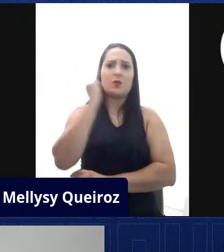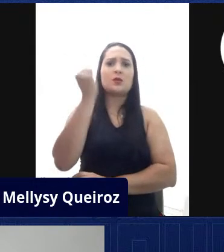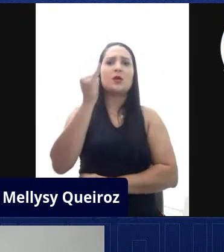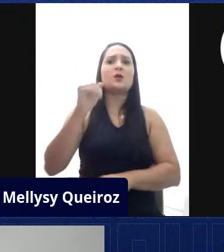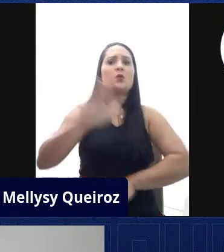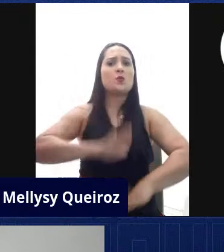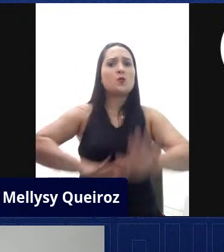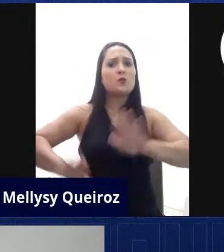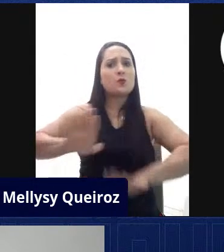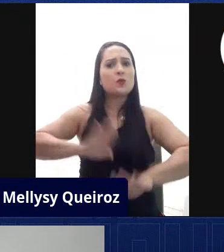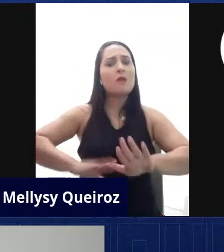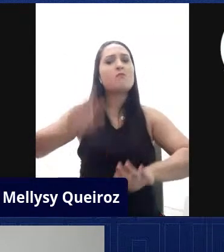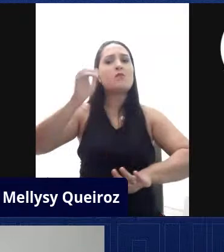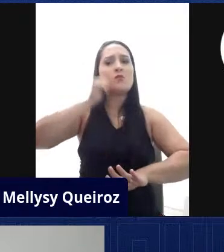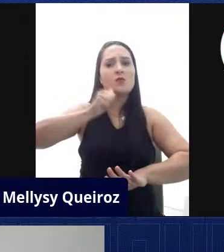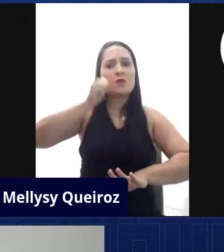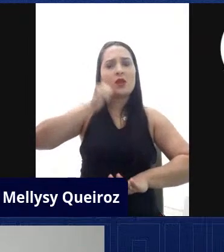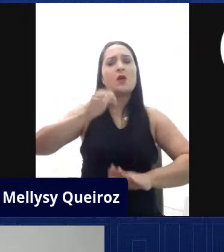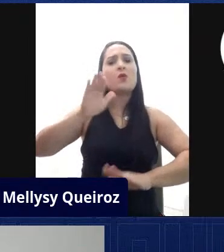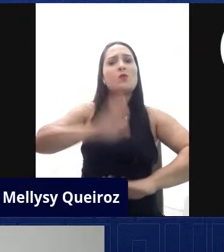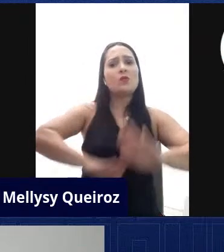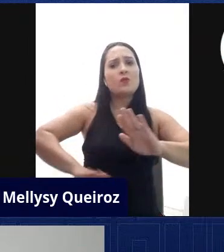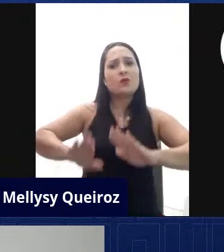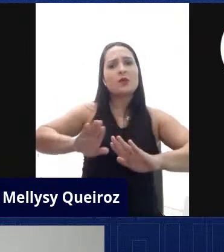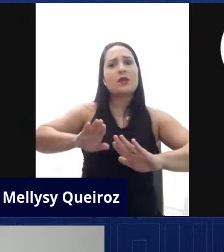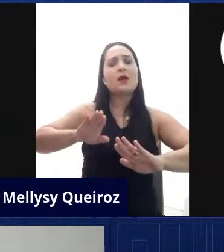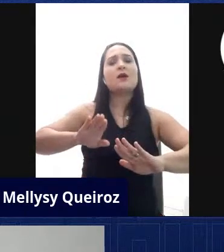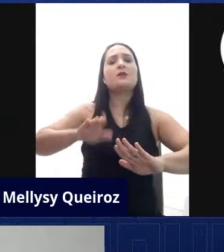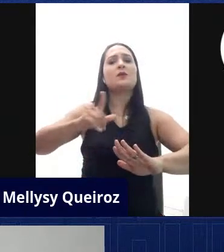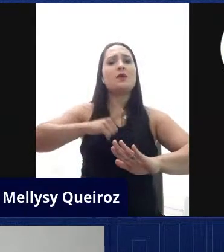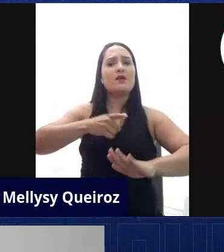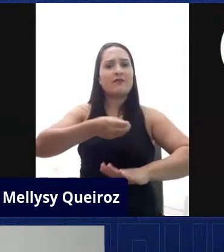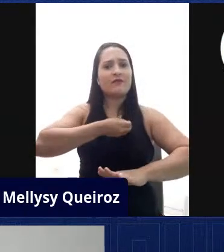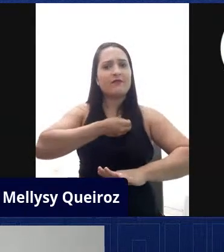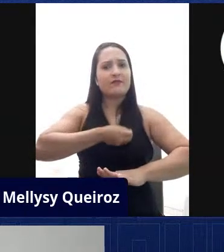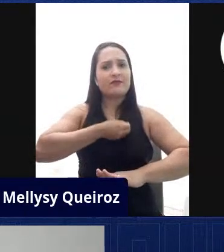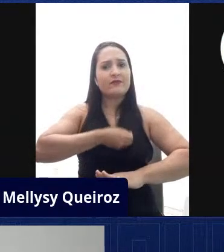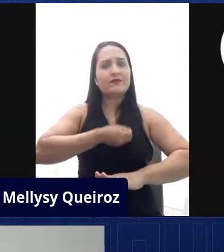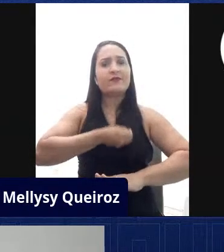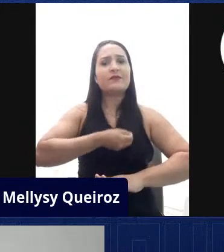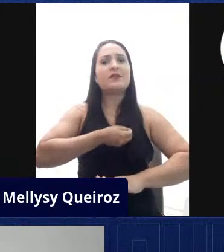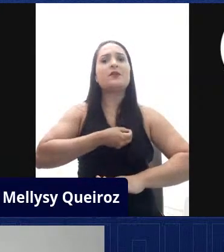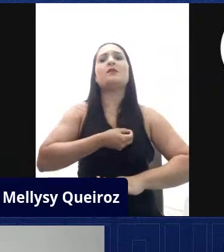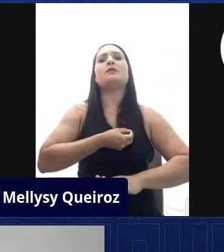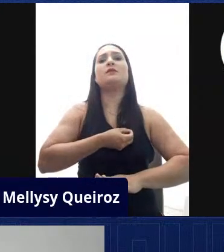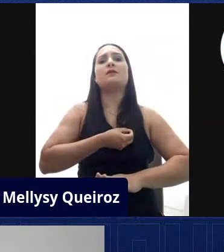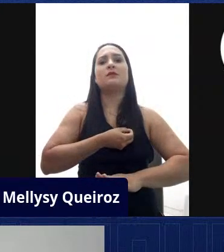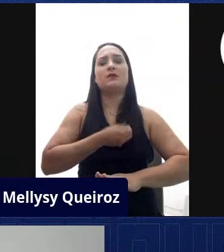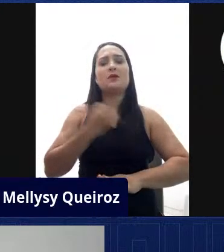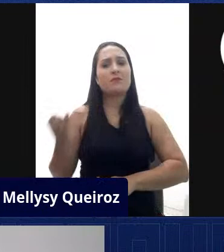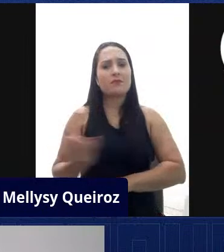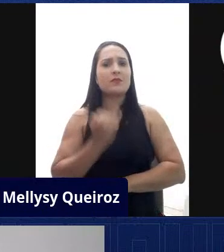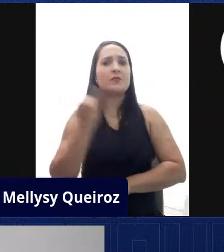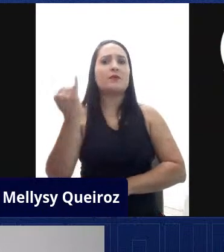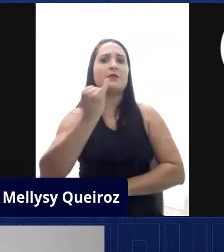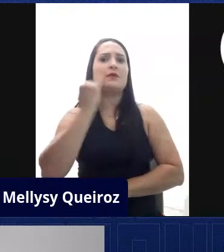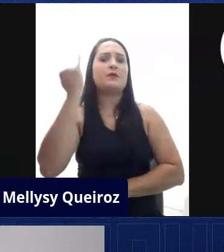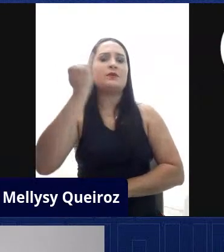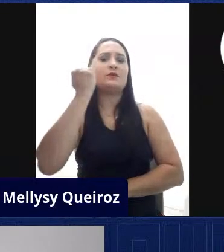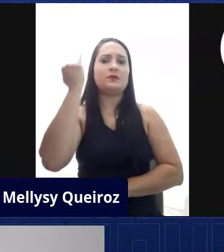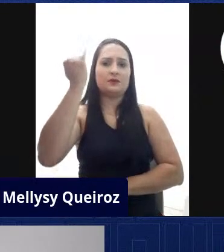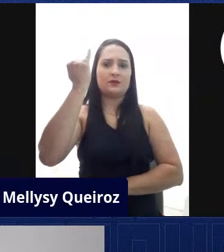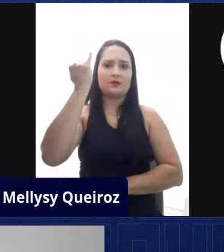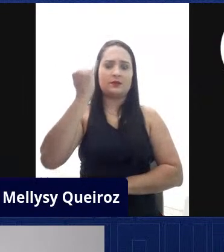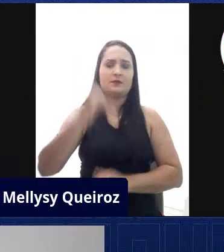é cuidado, a mulher é vida, mas a sua vida e o seu cuidado não pode fazer dessa